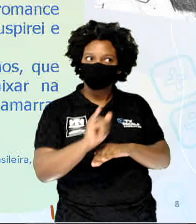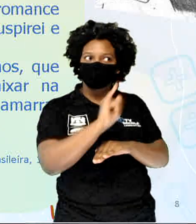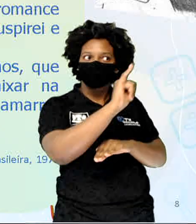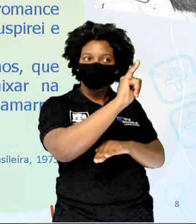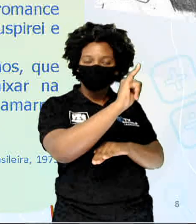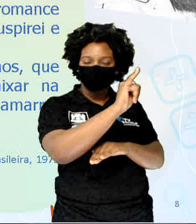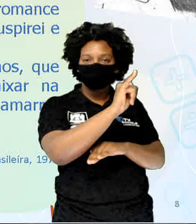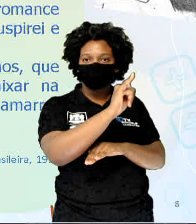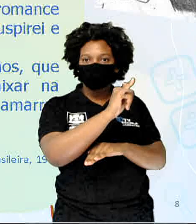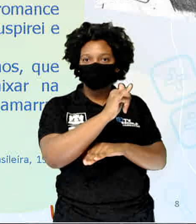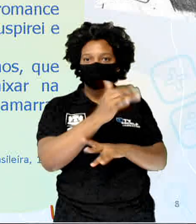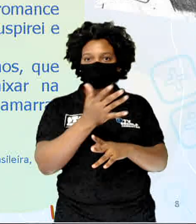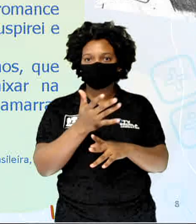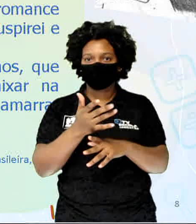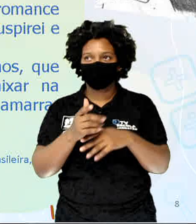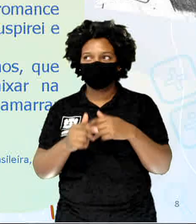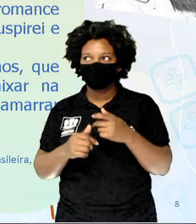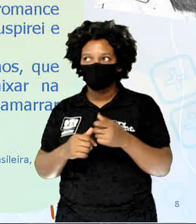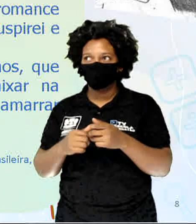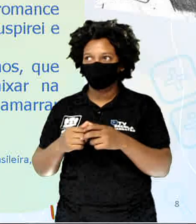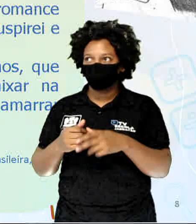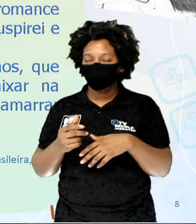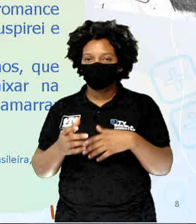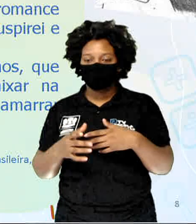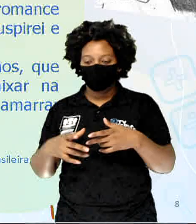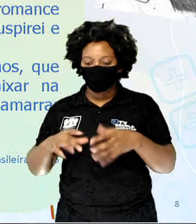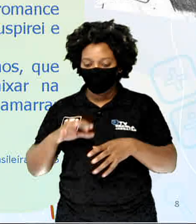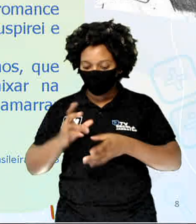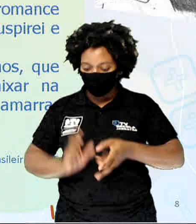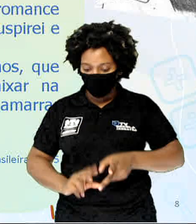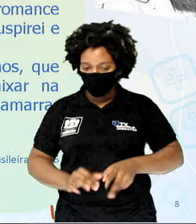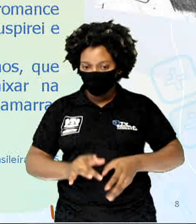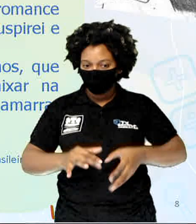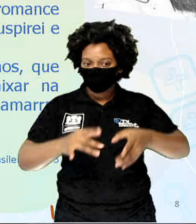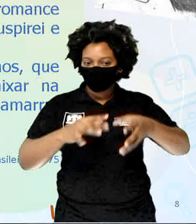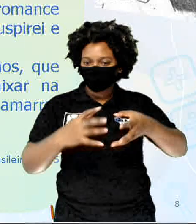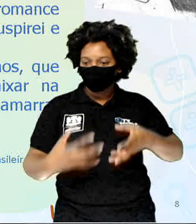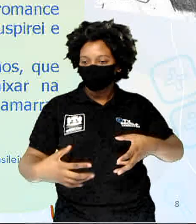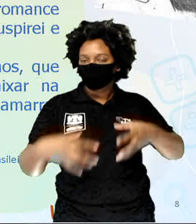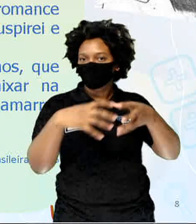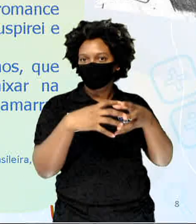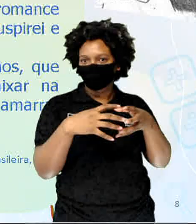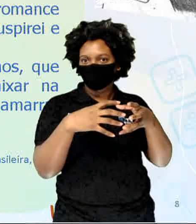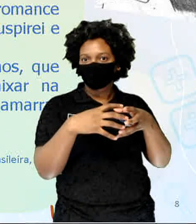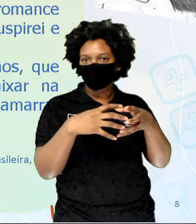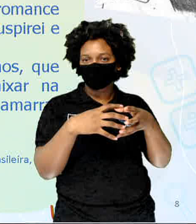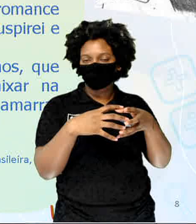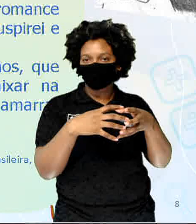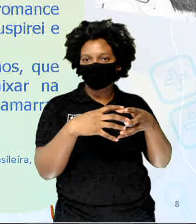sobraçando um monte de embrulhos que segurava